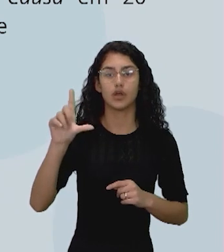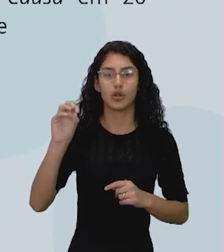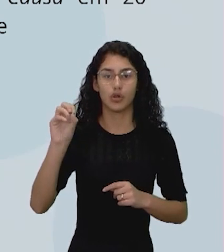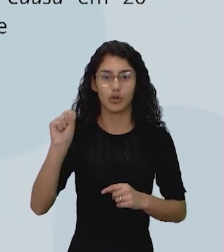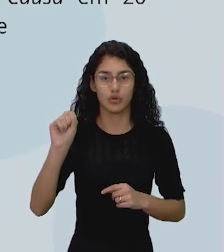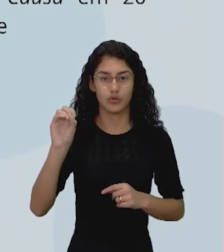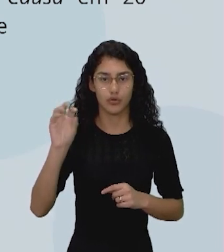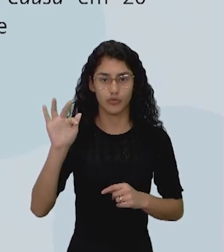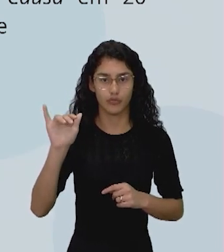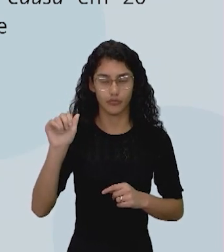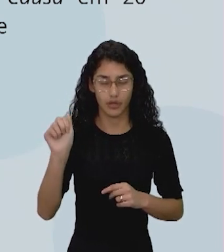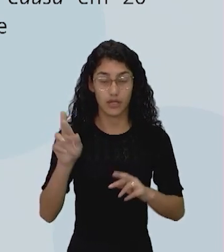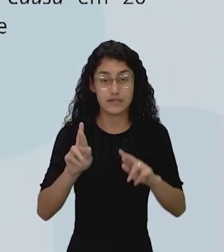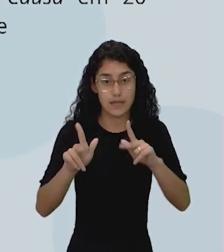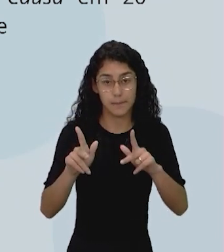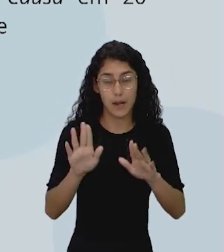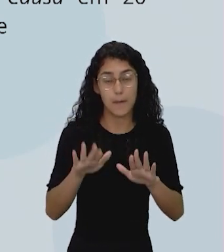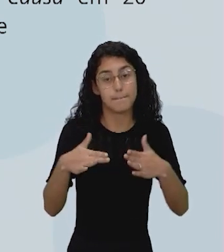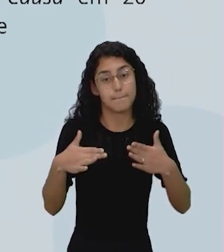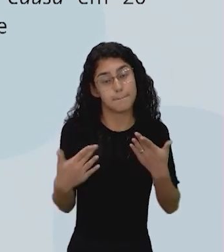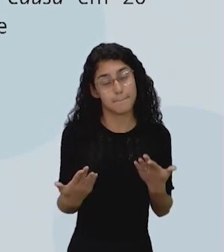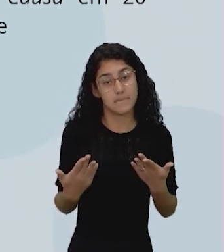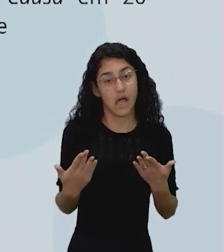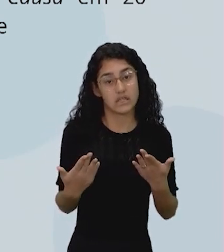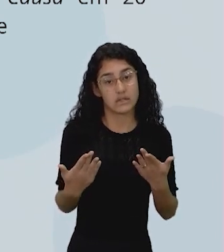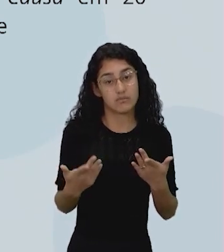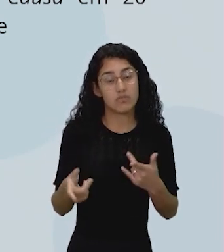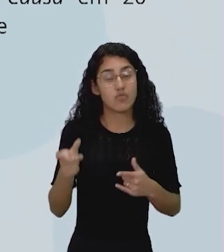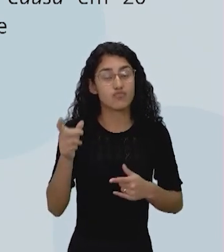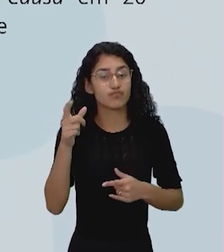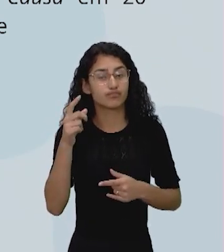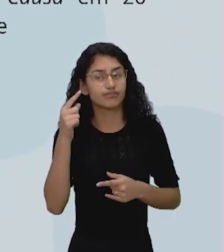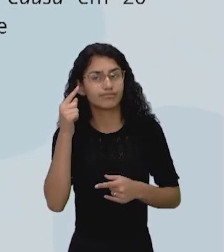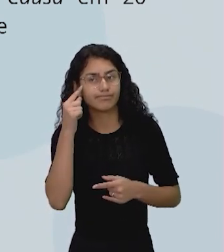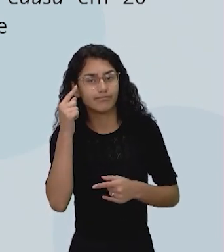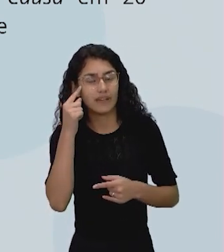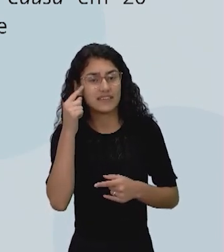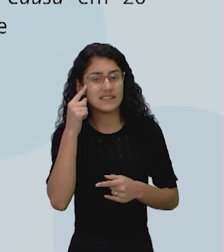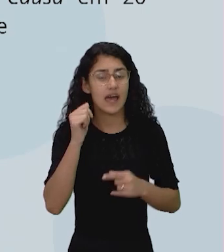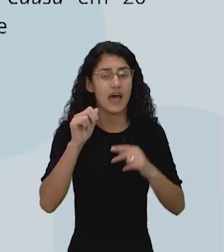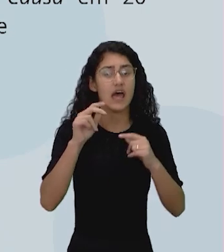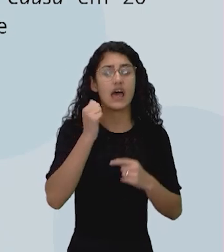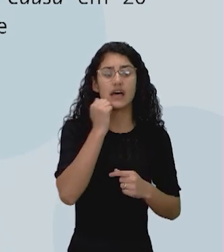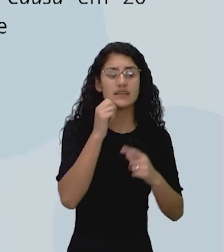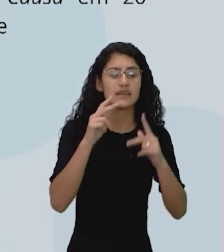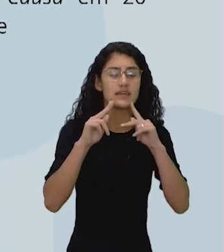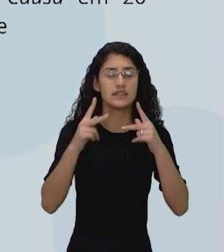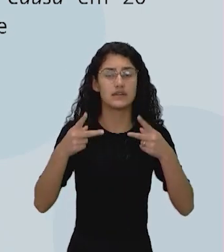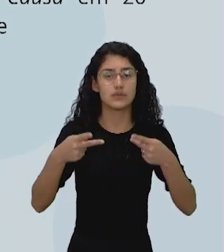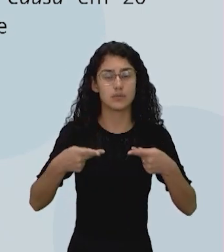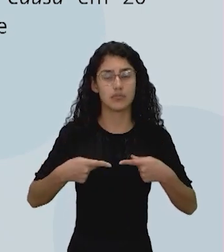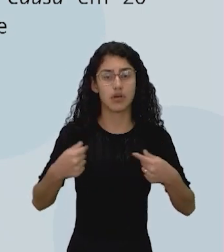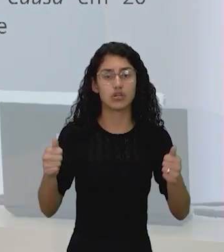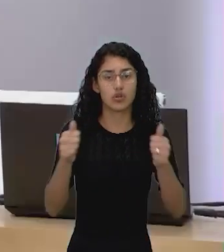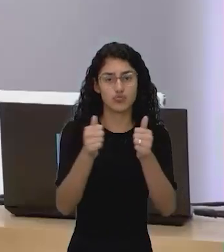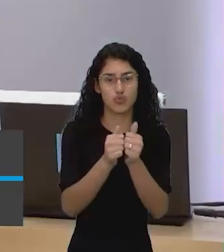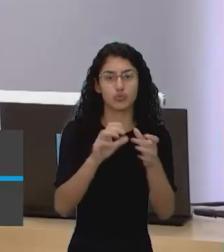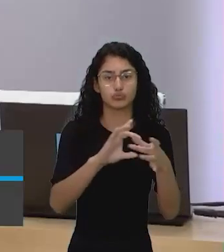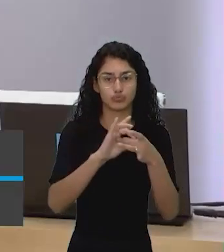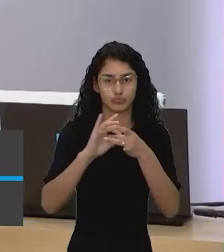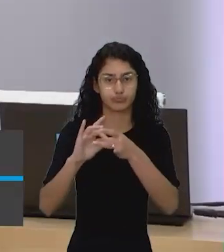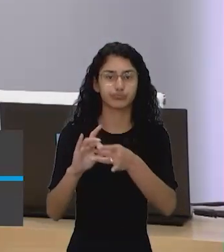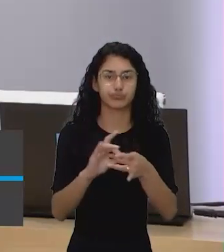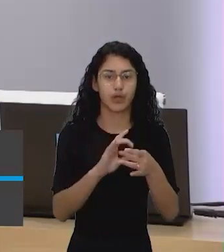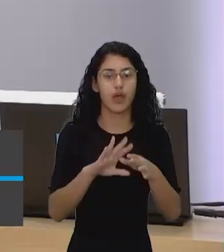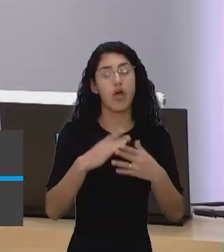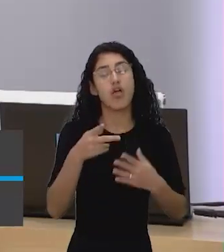disciplinas separadas, né, mas quando a gente vai observar ali, as ciências humanas, elas se complementam. Então, por mais que a gente, né,